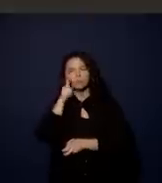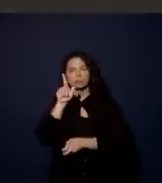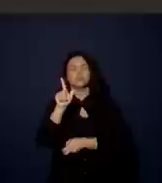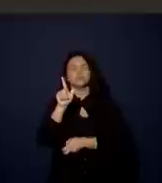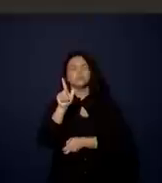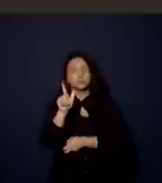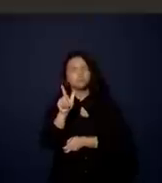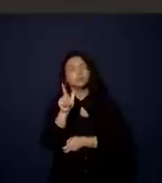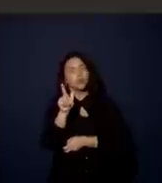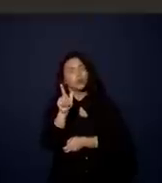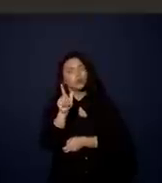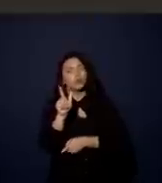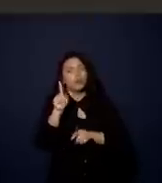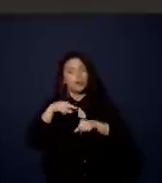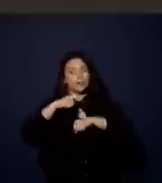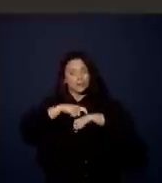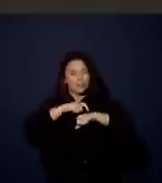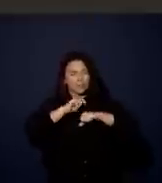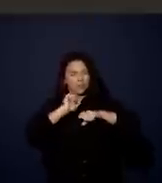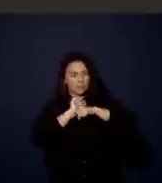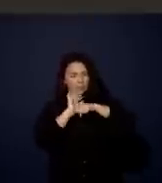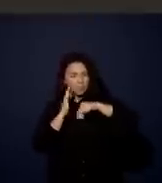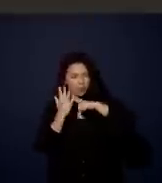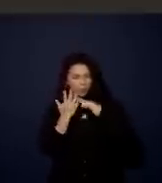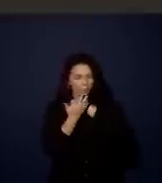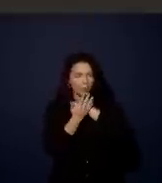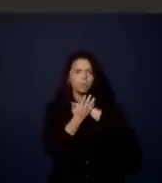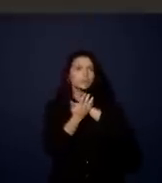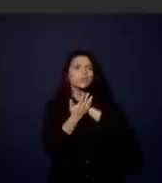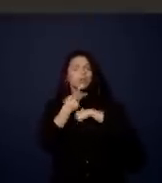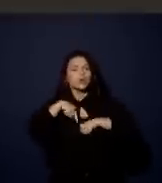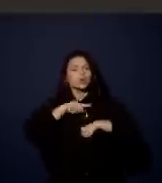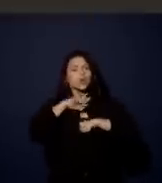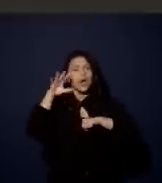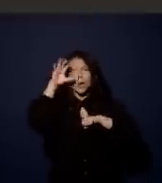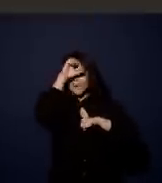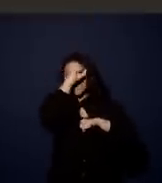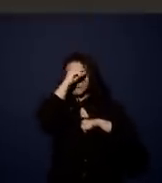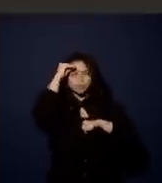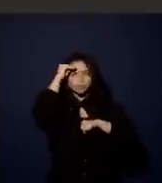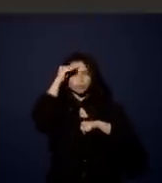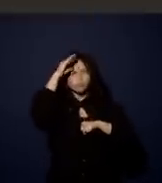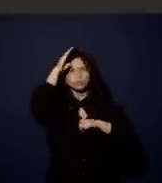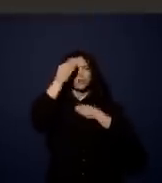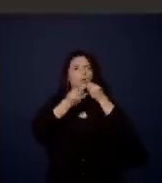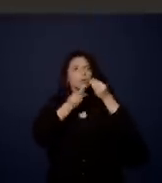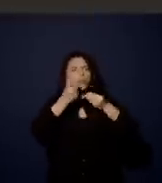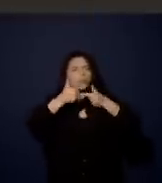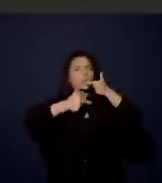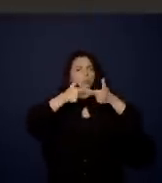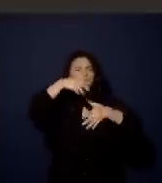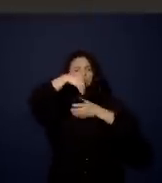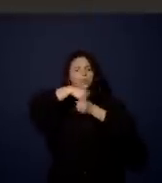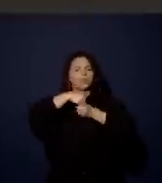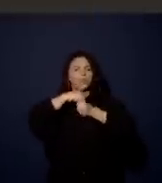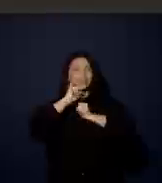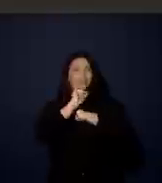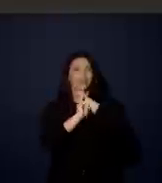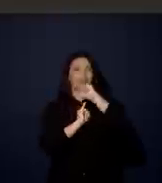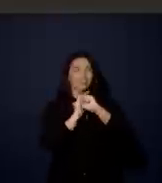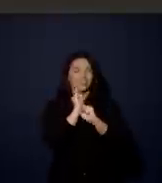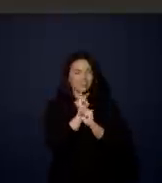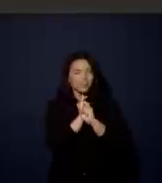né é um ponto sem retorno a gente e aí a gente tá falando principalmente